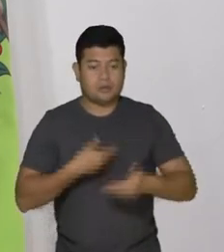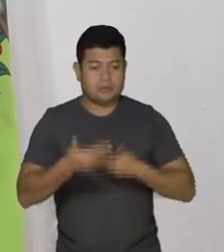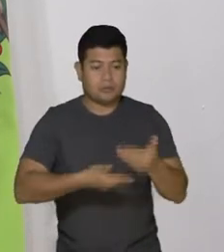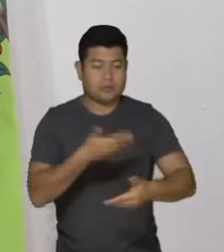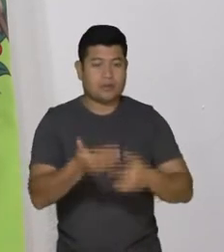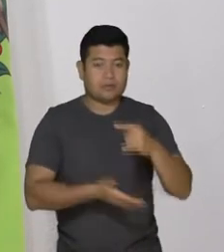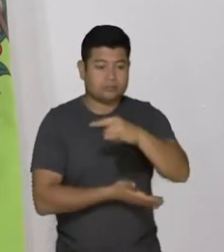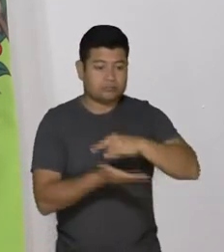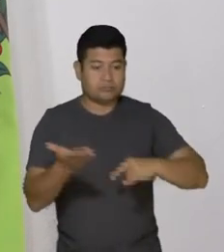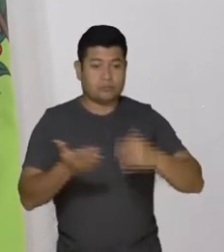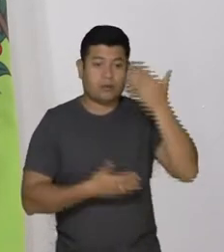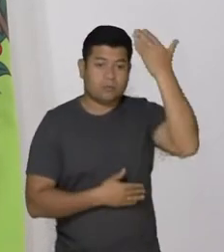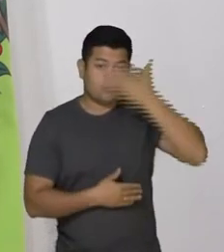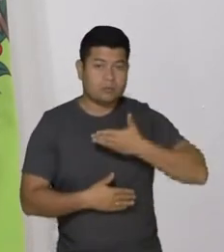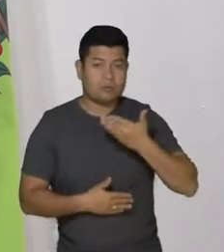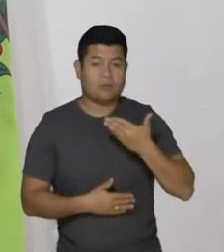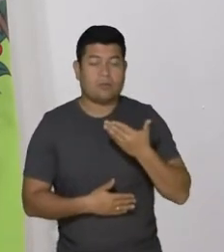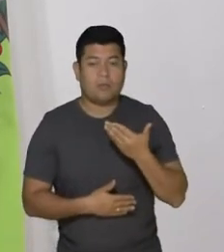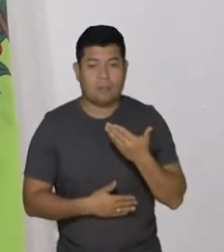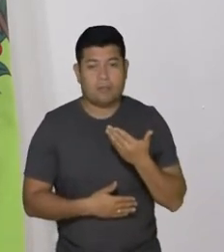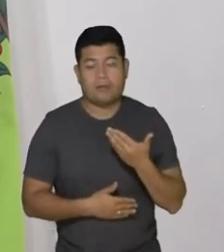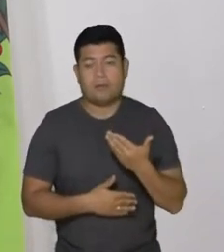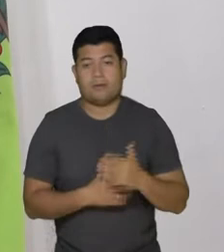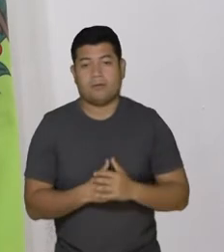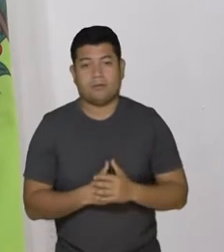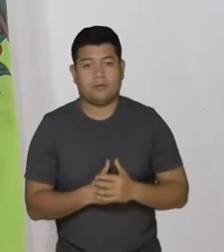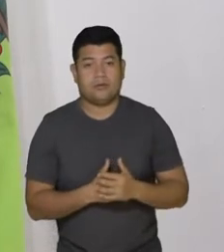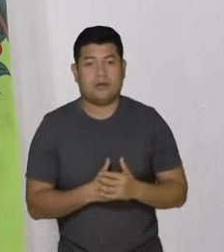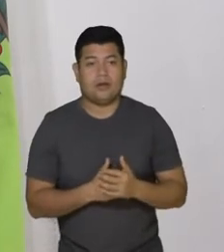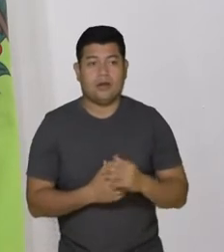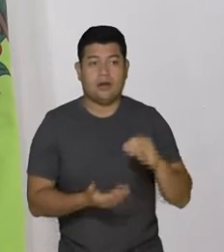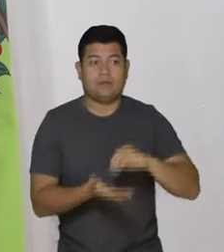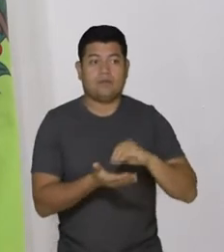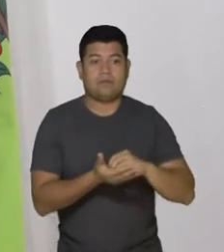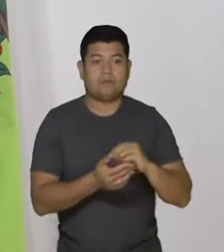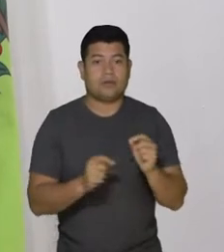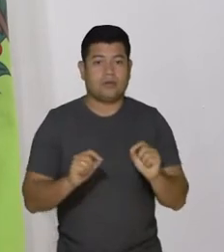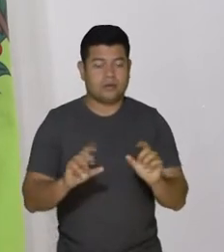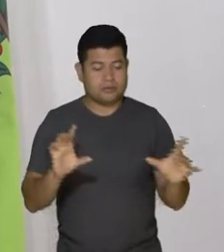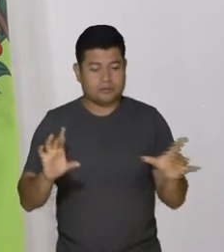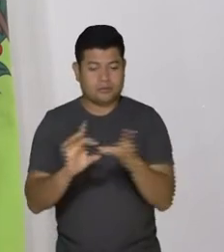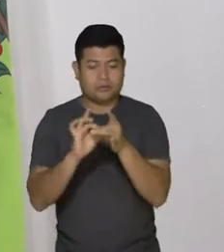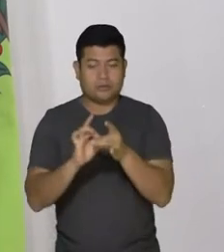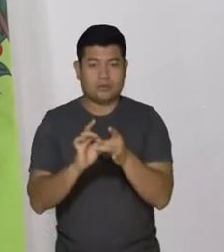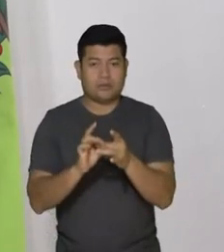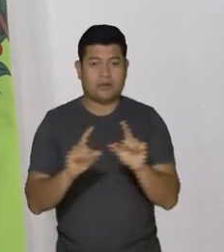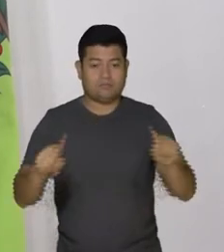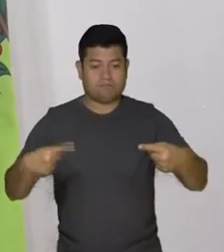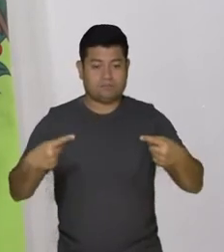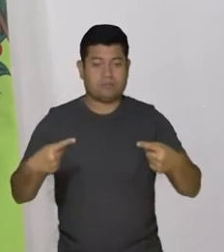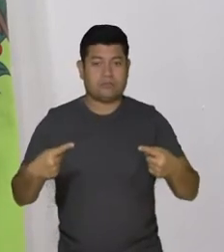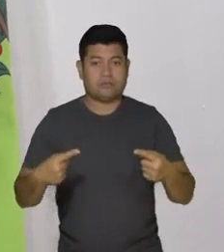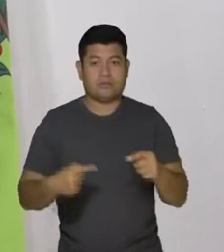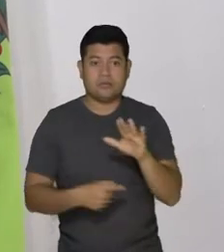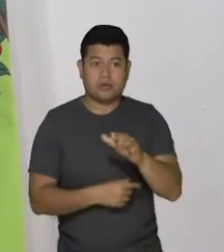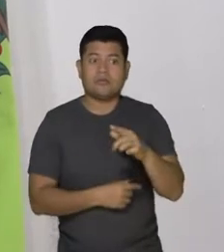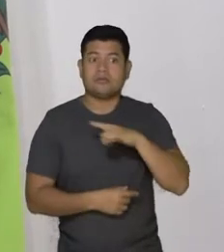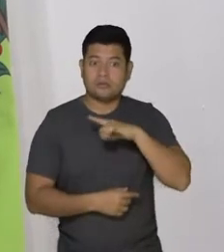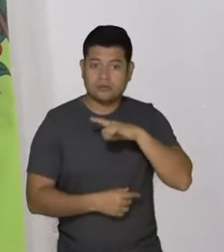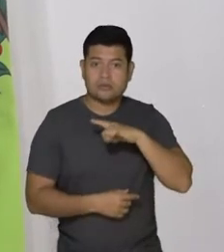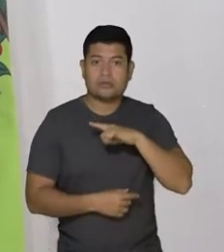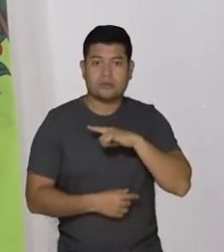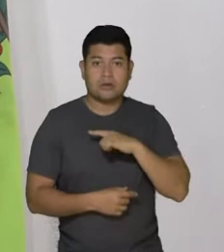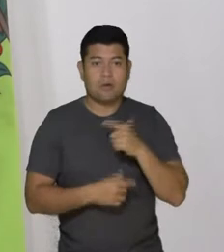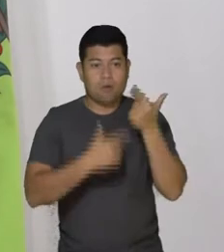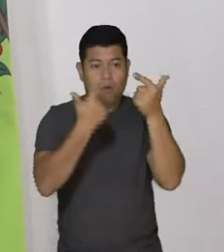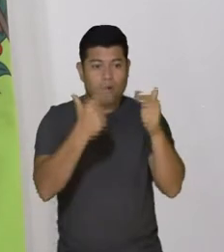Cabal da impessoalidade e da competição ao contrário e verificou-se ainda a existência de